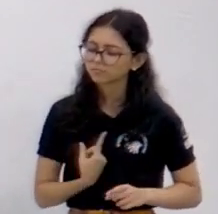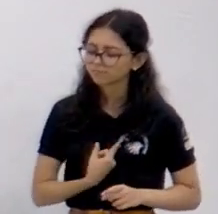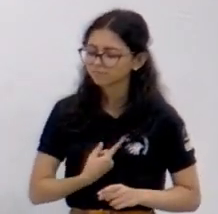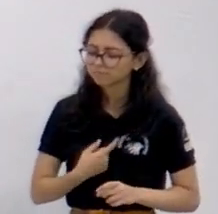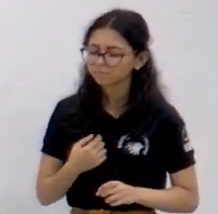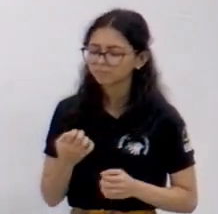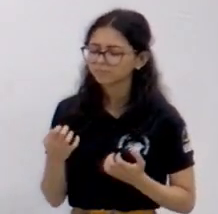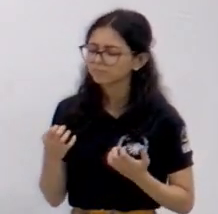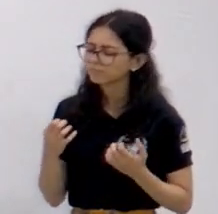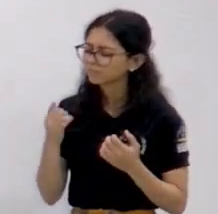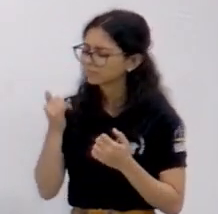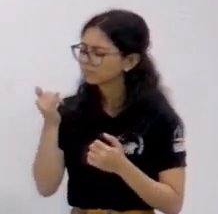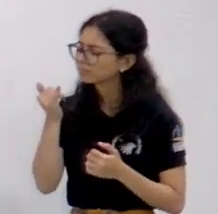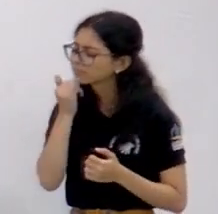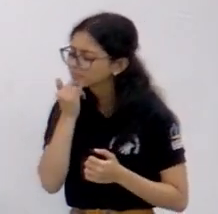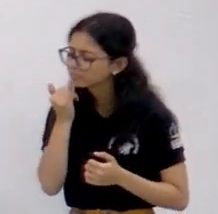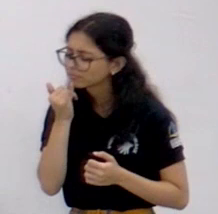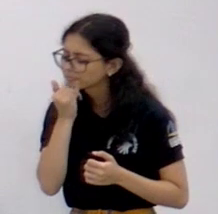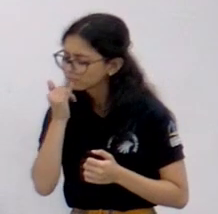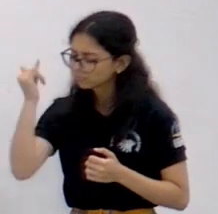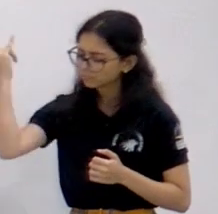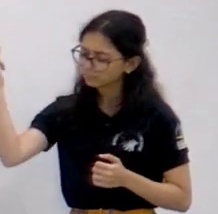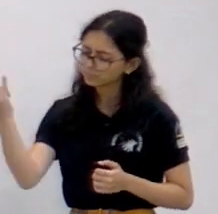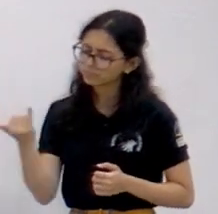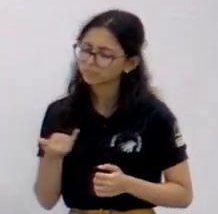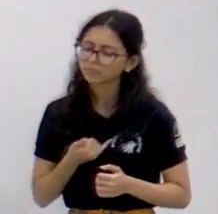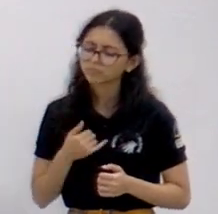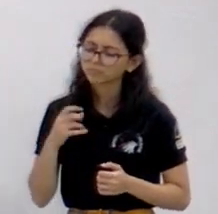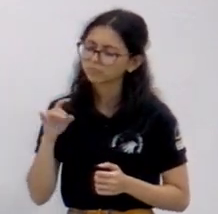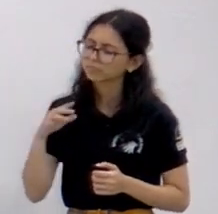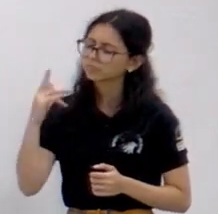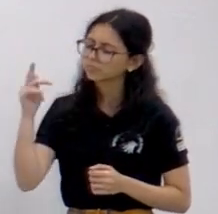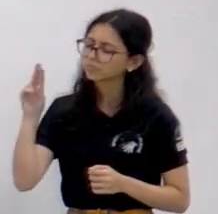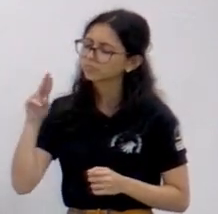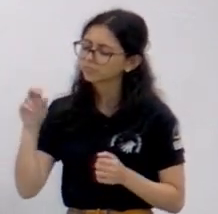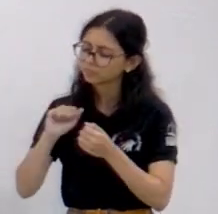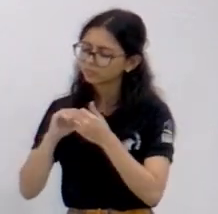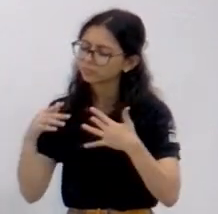Senhor seja glorificado em nossas vidas. É isso que nós te pedimos,